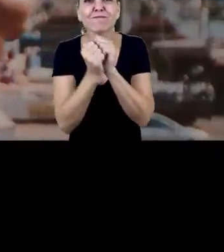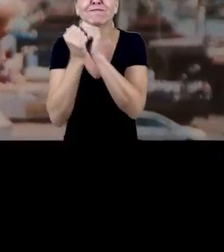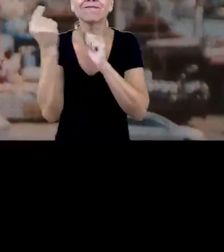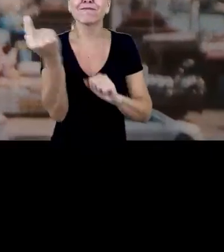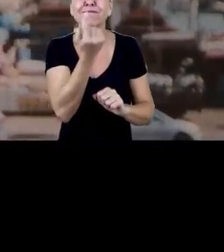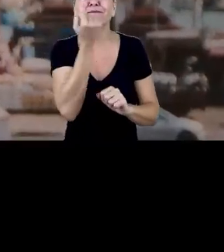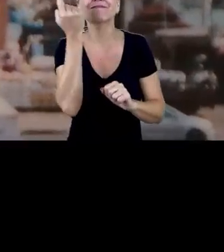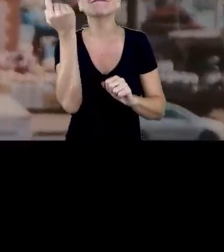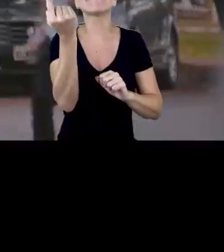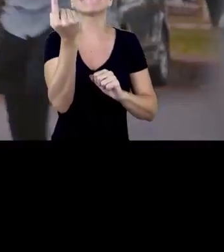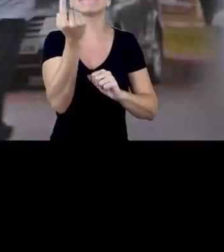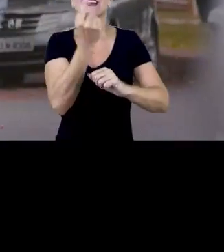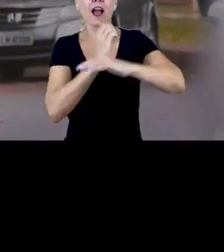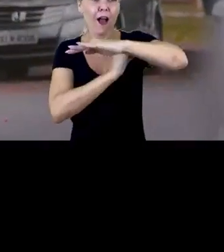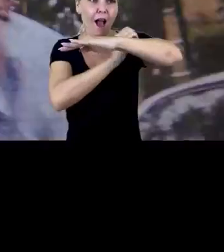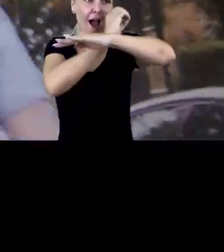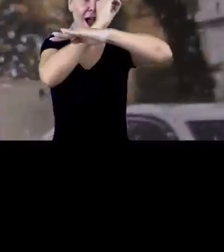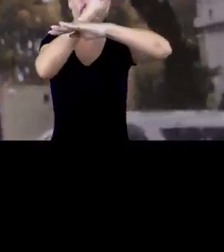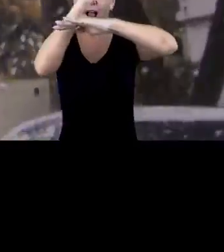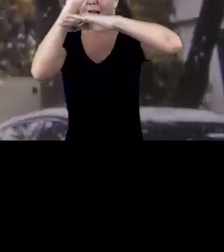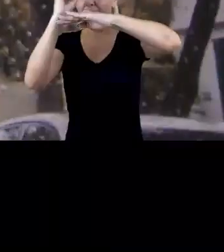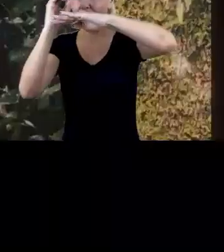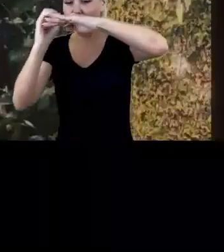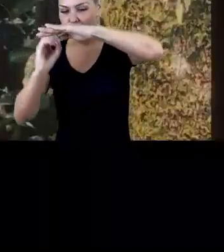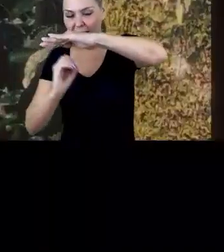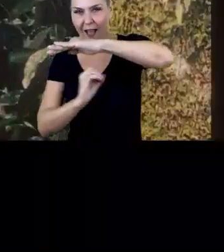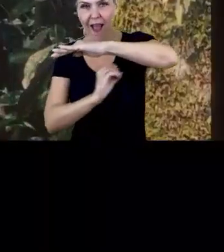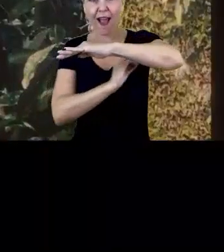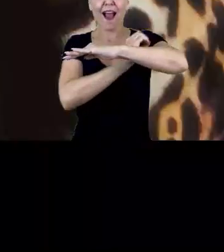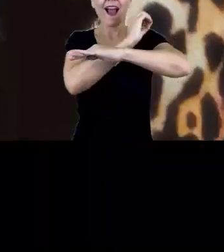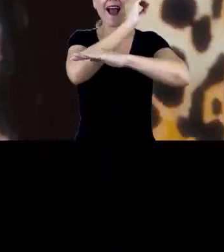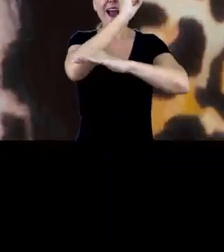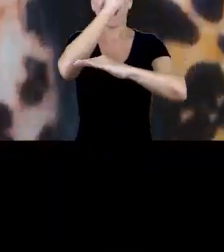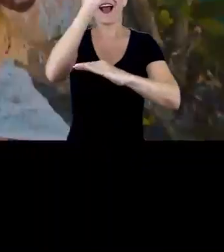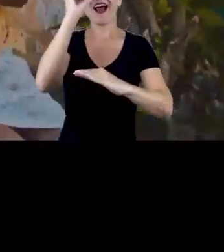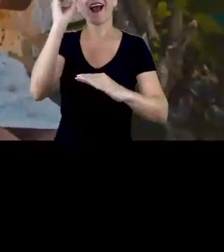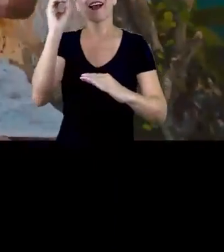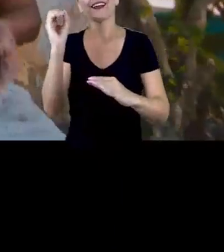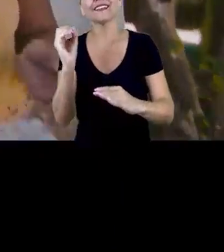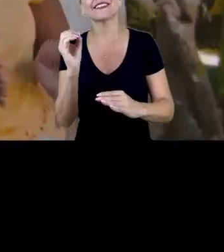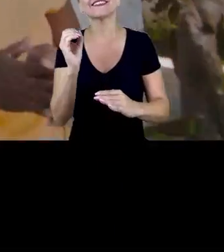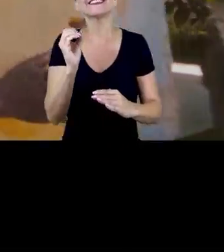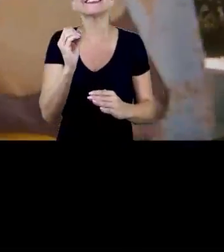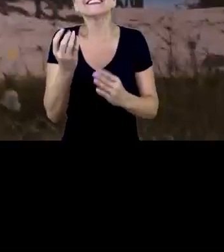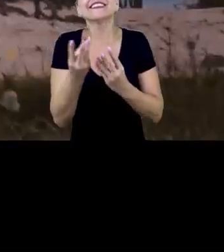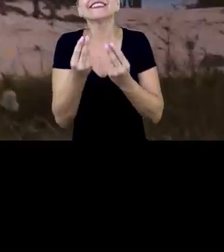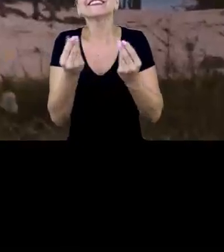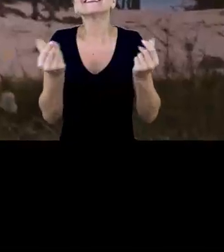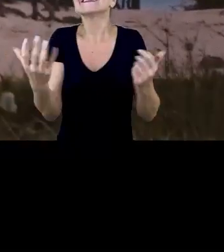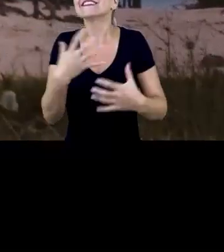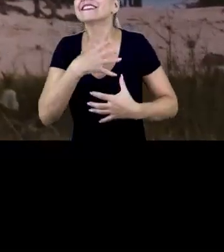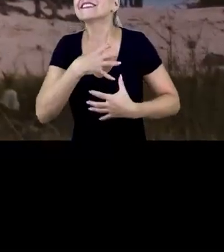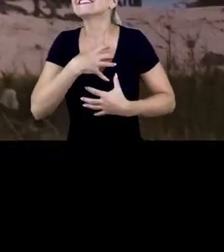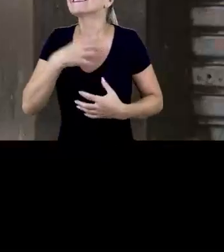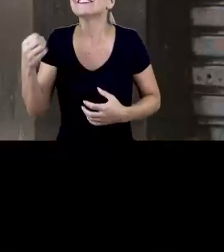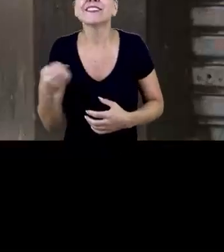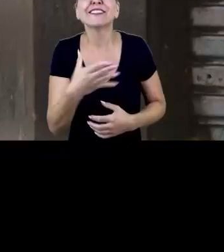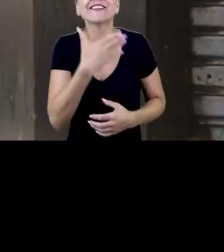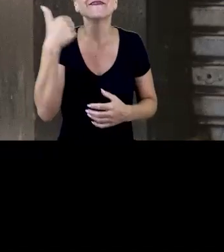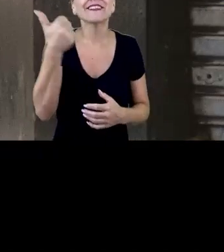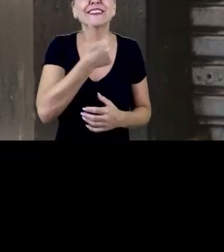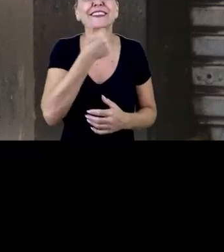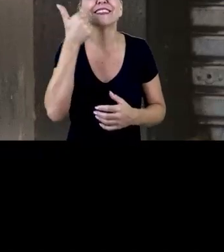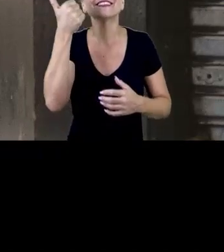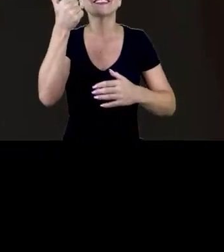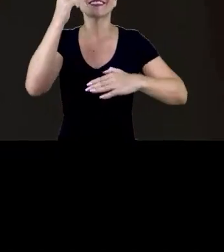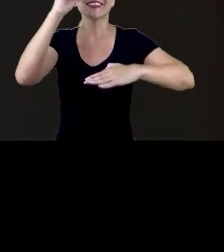o Brasil e um só povo. Quero ver um novo dia, dá pra ver